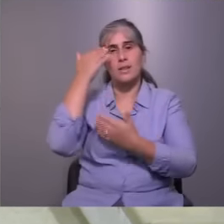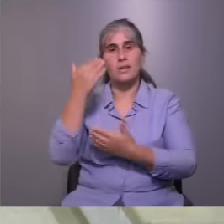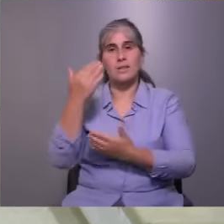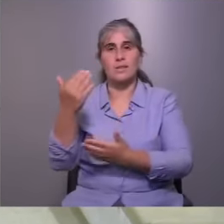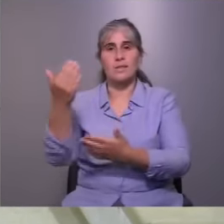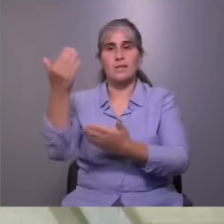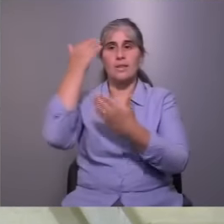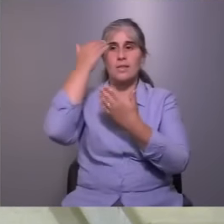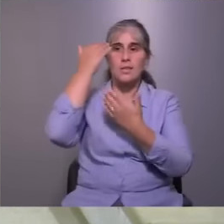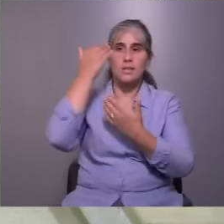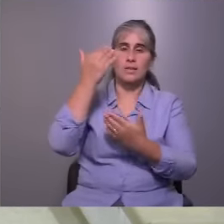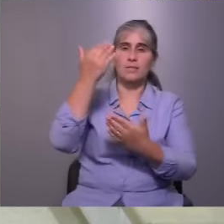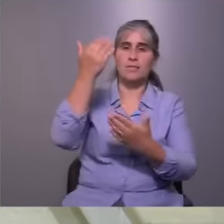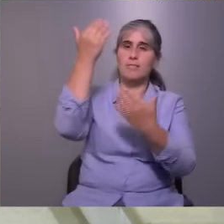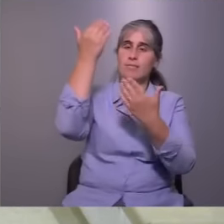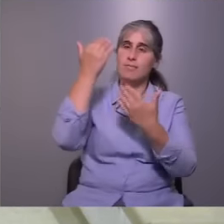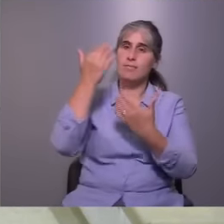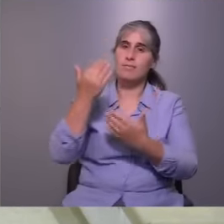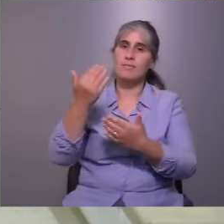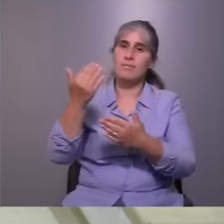Deus. Cantamos.